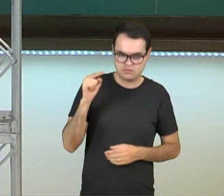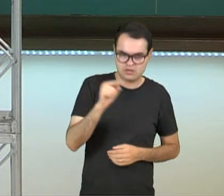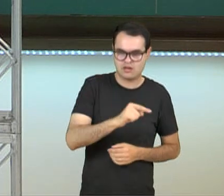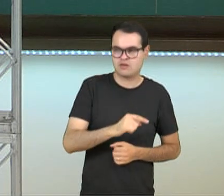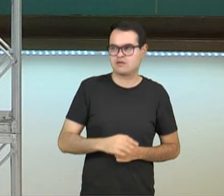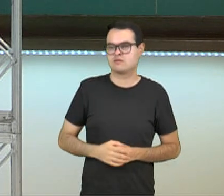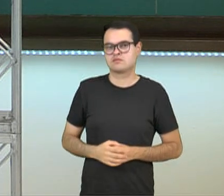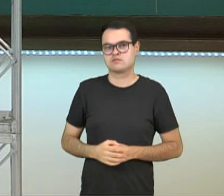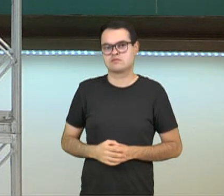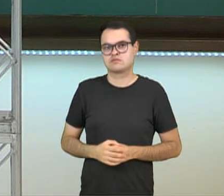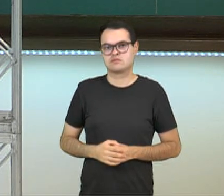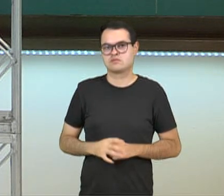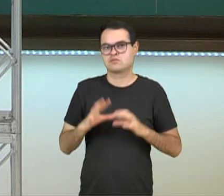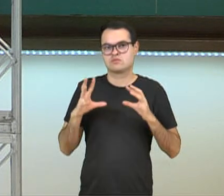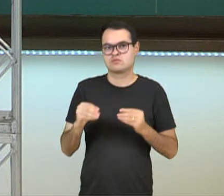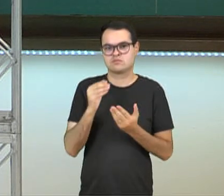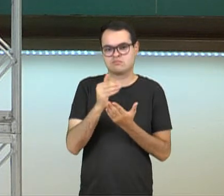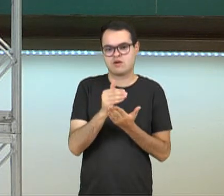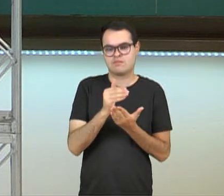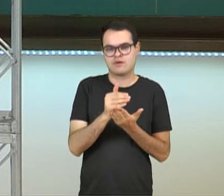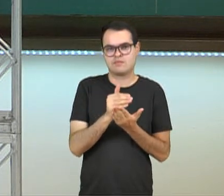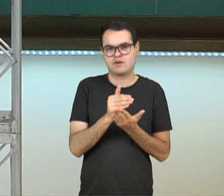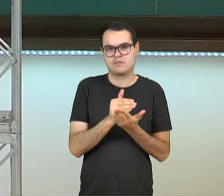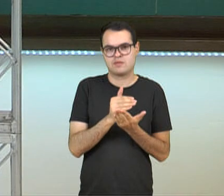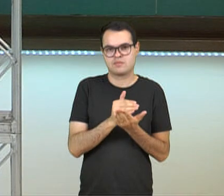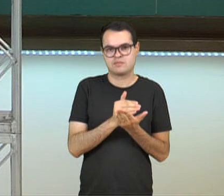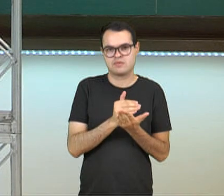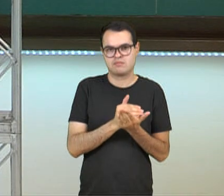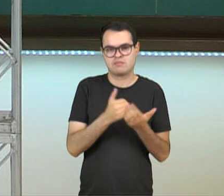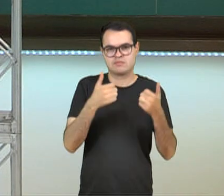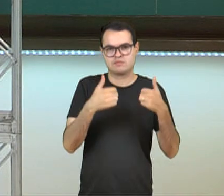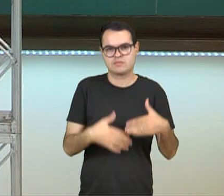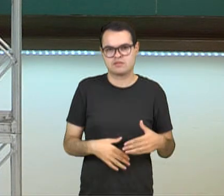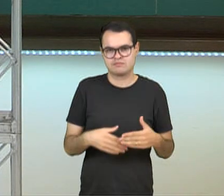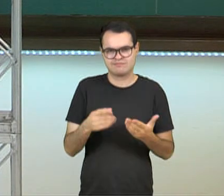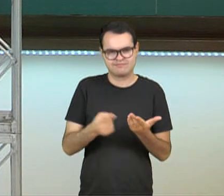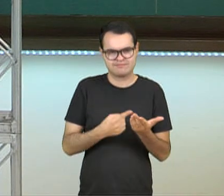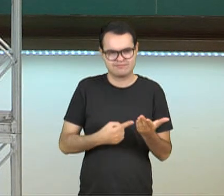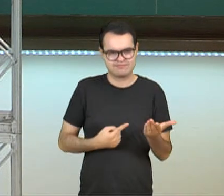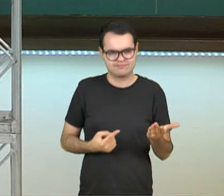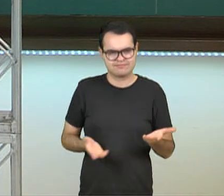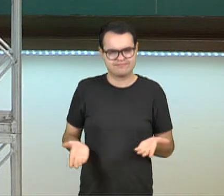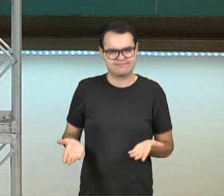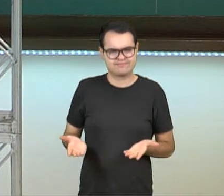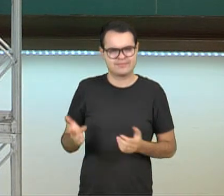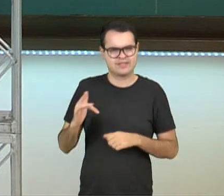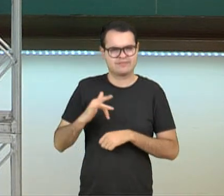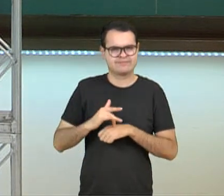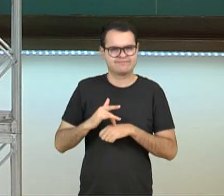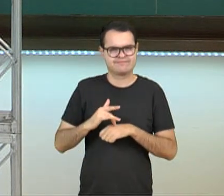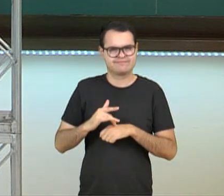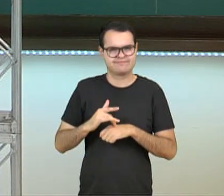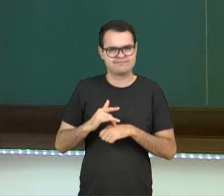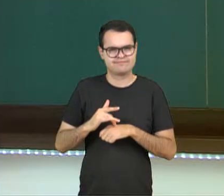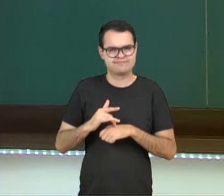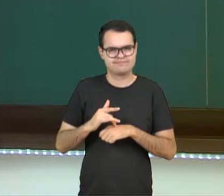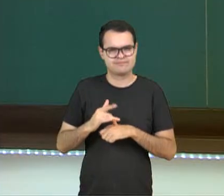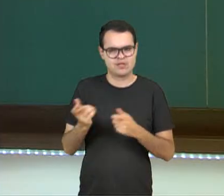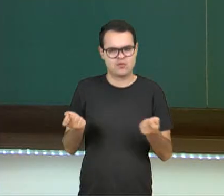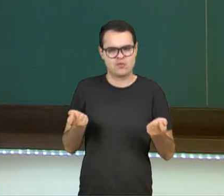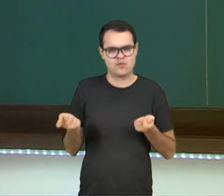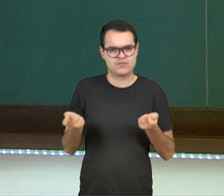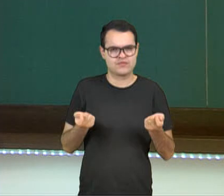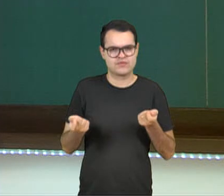lugar. Tudo dizendo ali, discriminando certinho. Era um absurdo para o controle